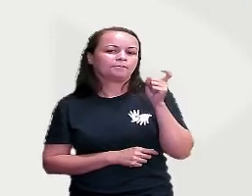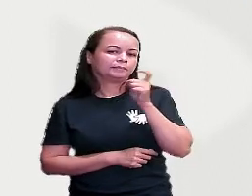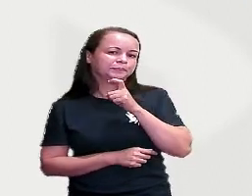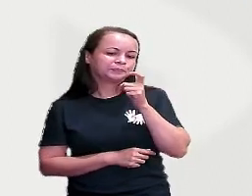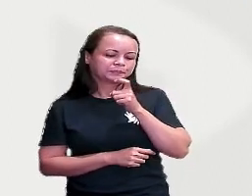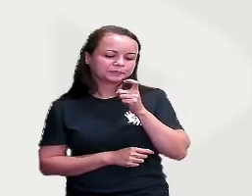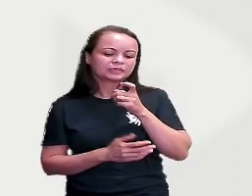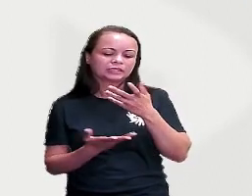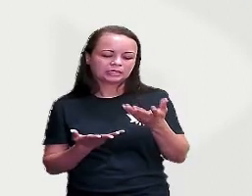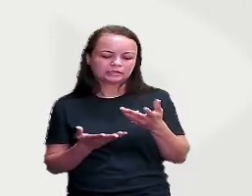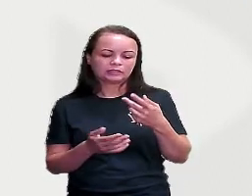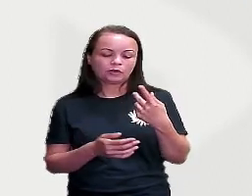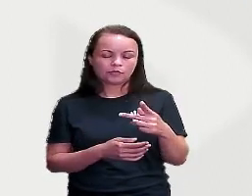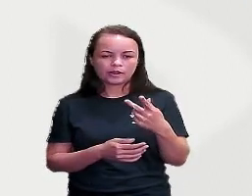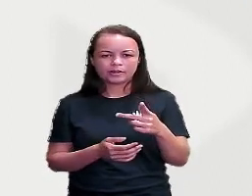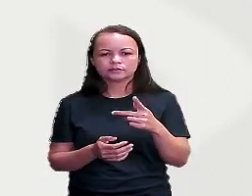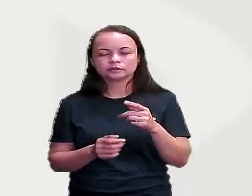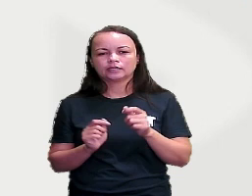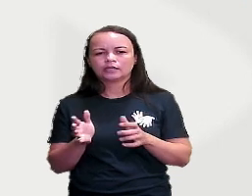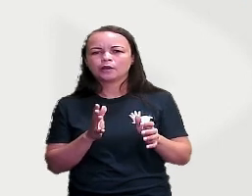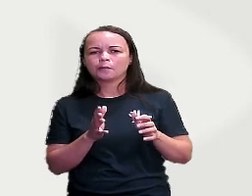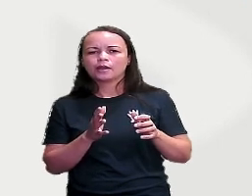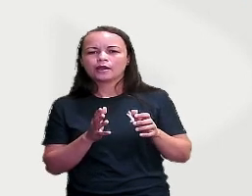aí, para amenizar aí